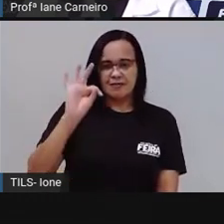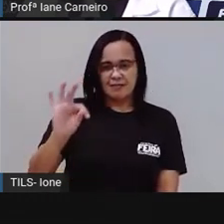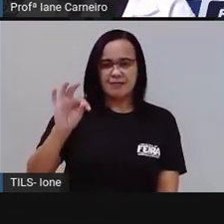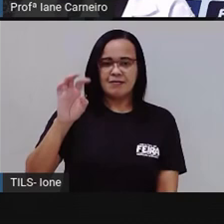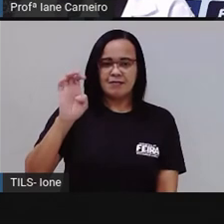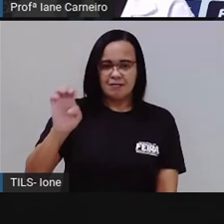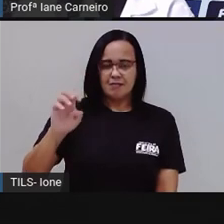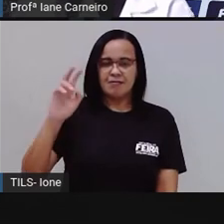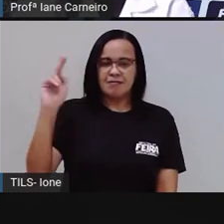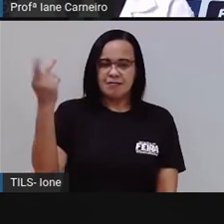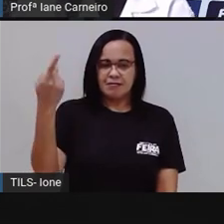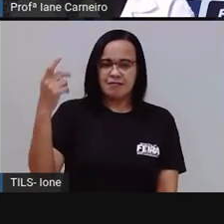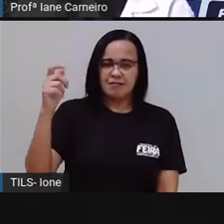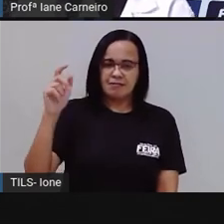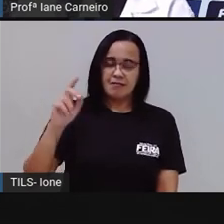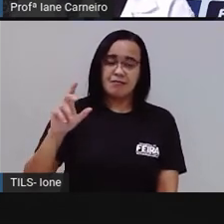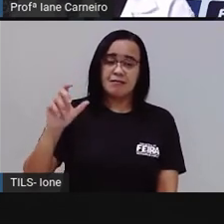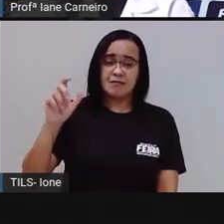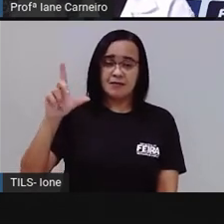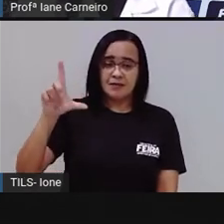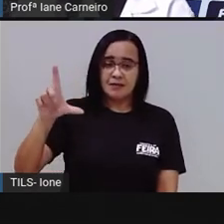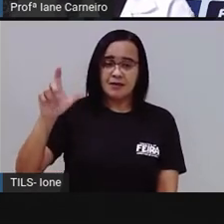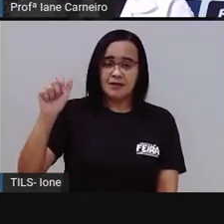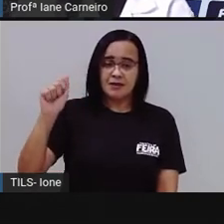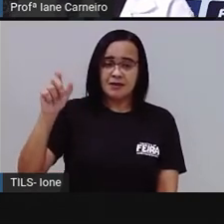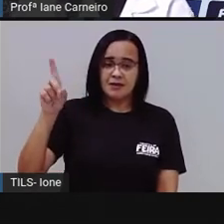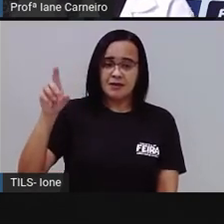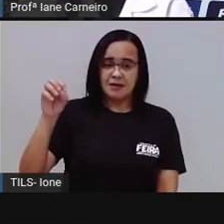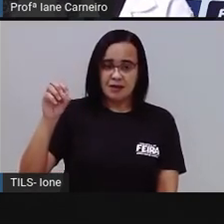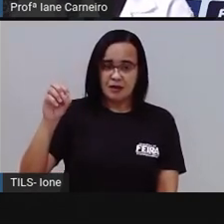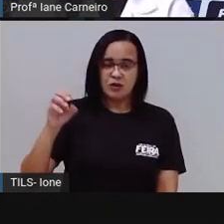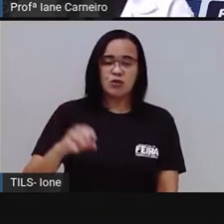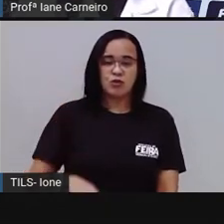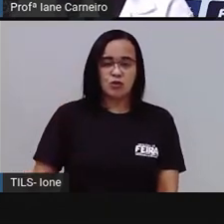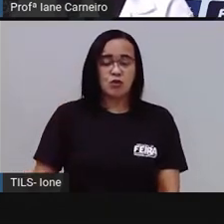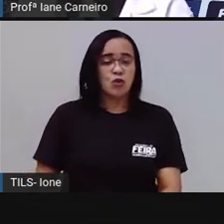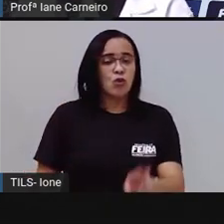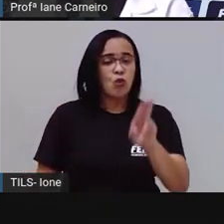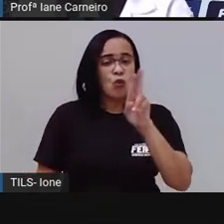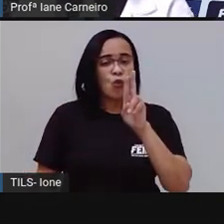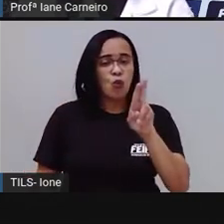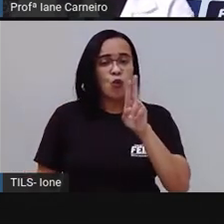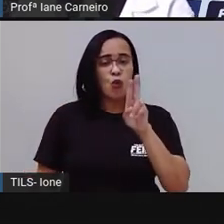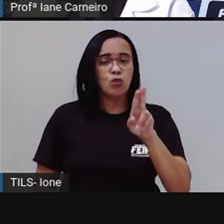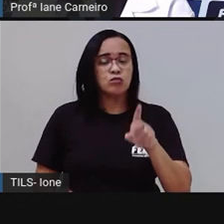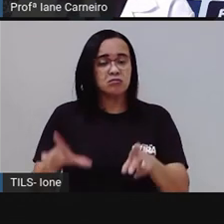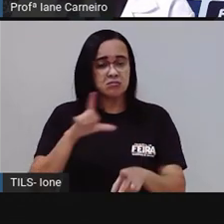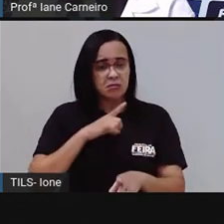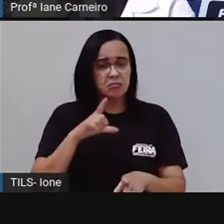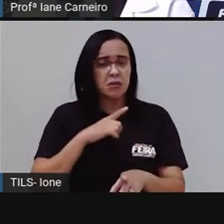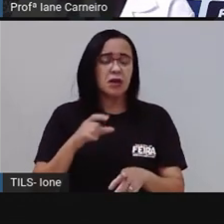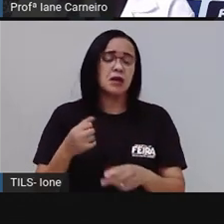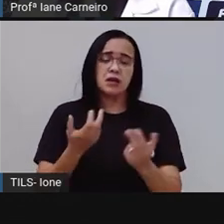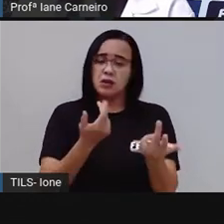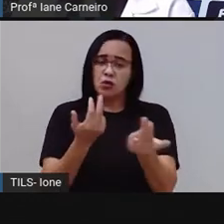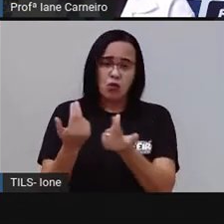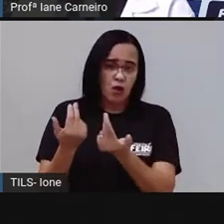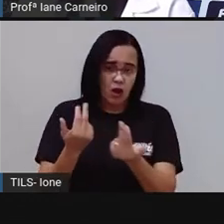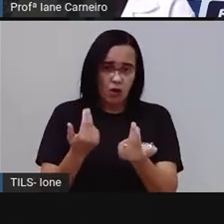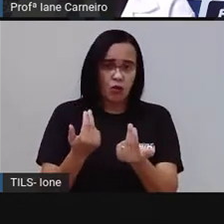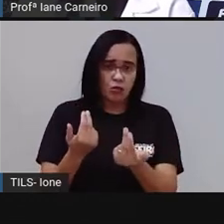segundo ano. A letra U, ó, tem o som dela também, o som de U.